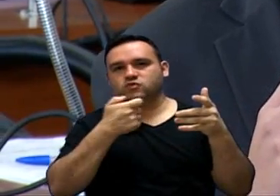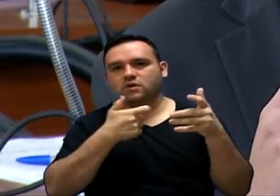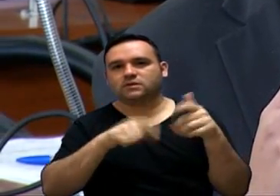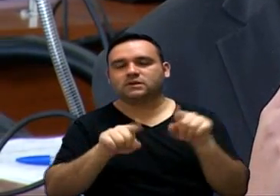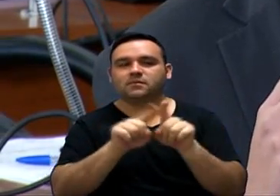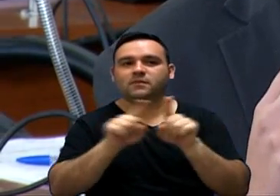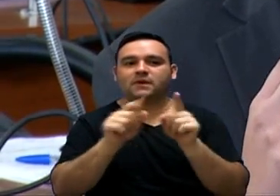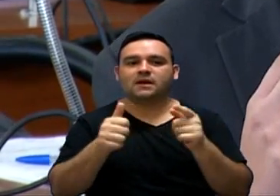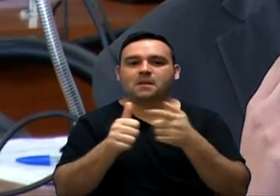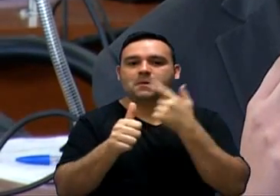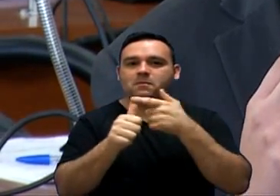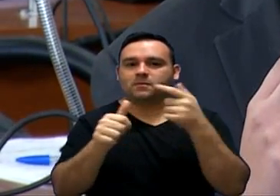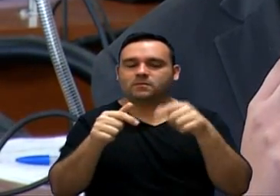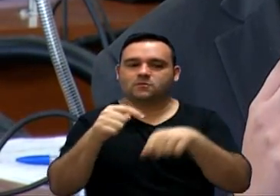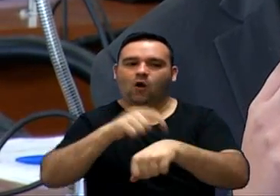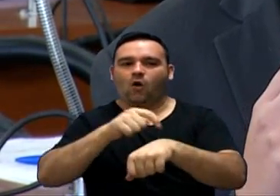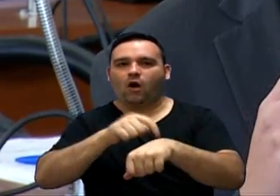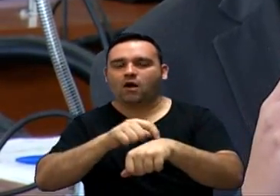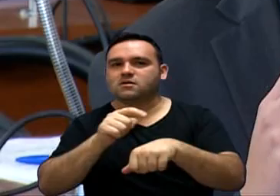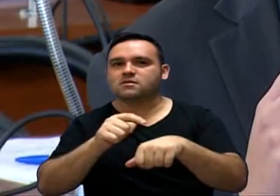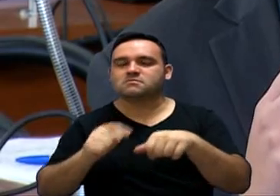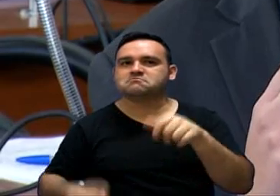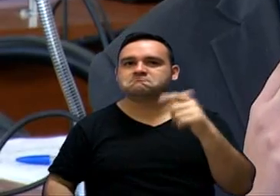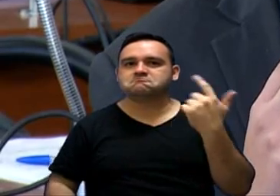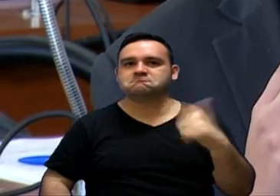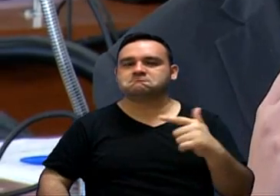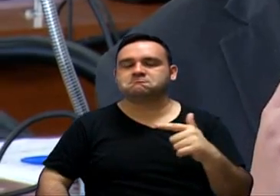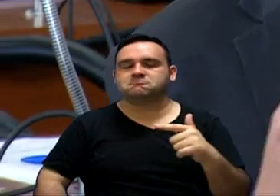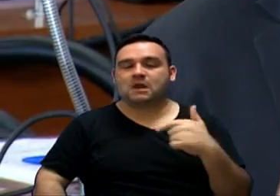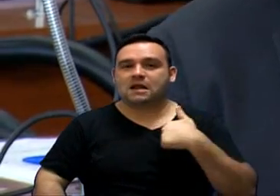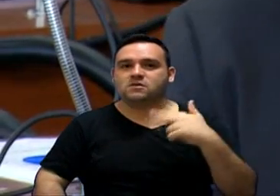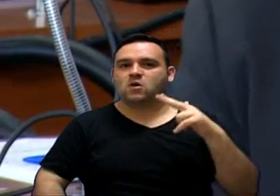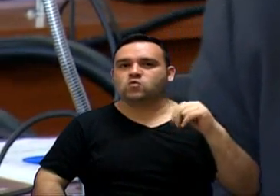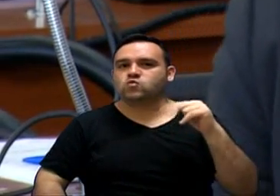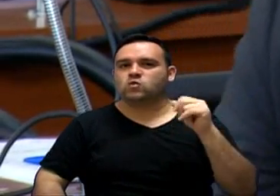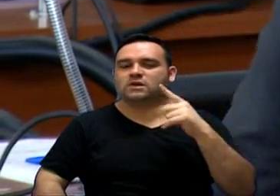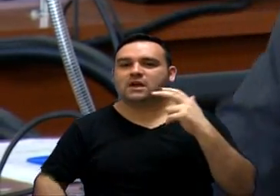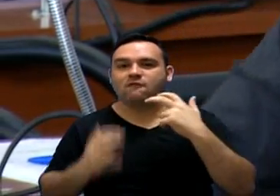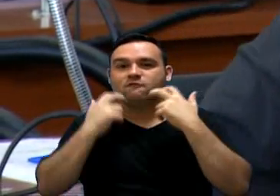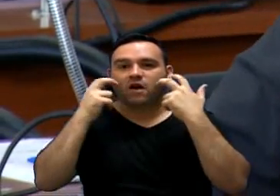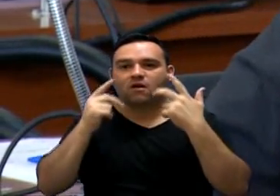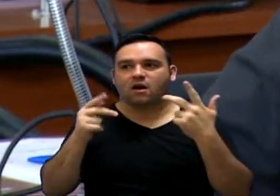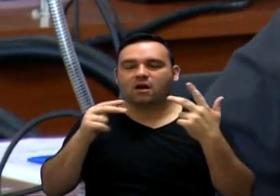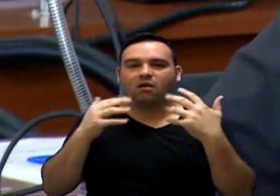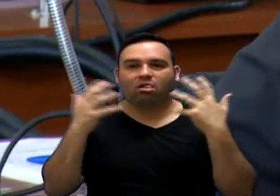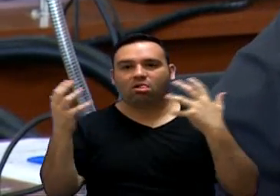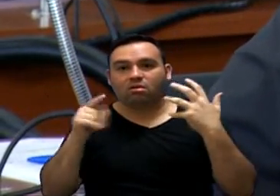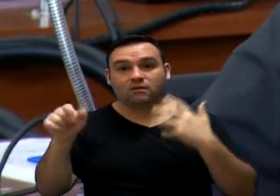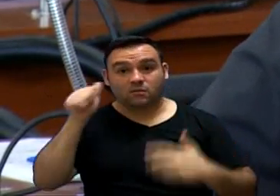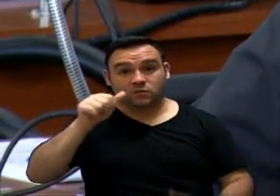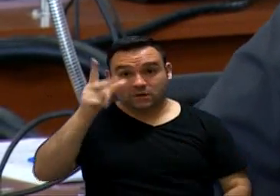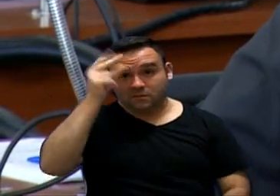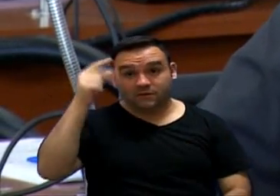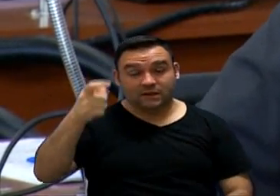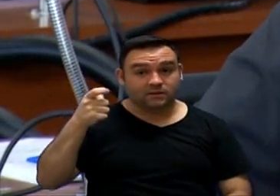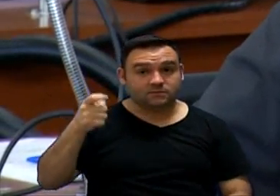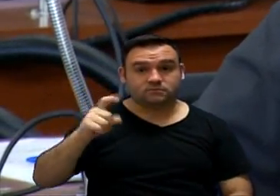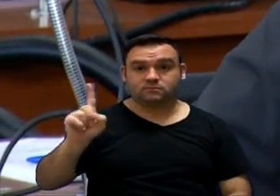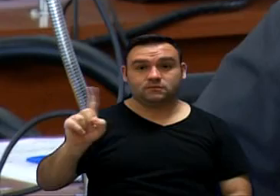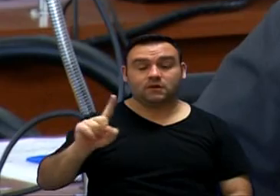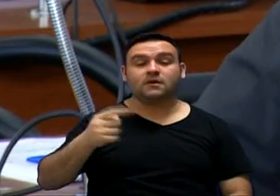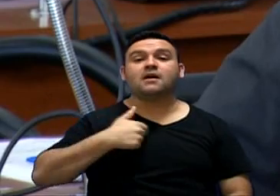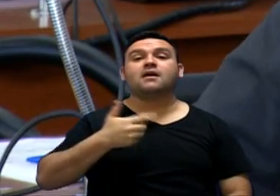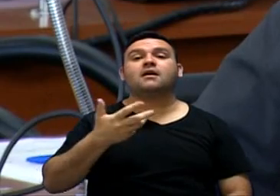seu primeiro horário. Em nenhum momento eu constrangi a ex-prefeita ali. Pelo